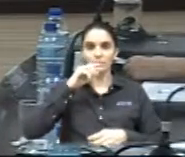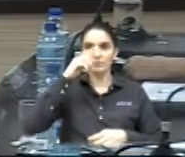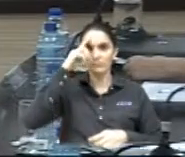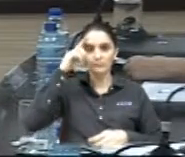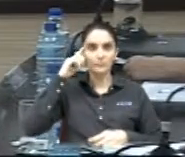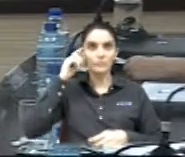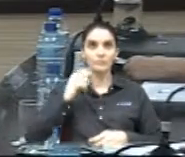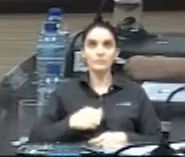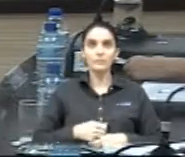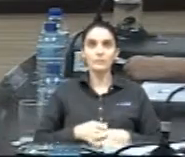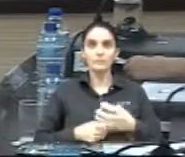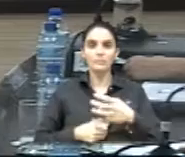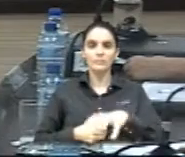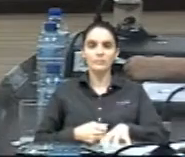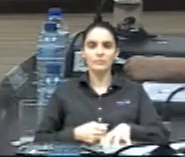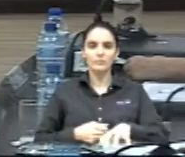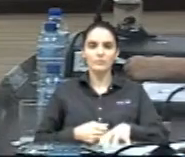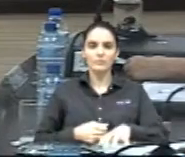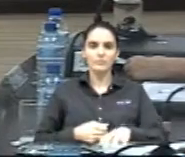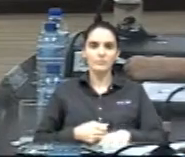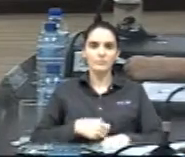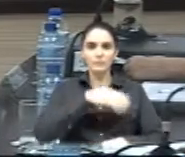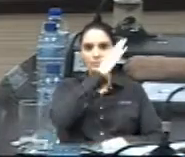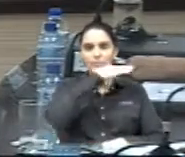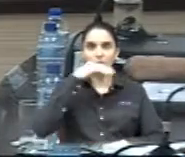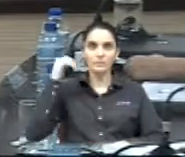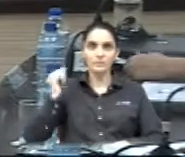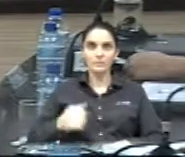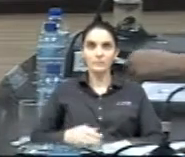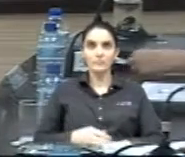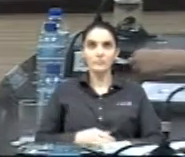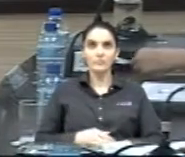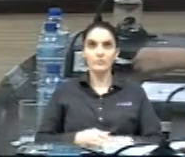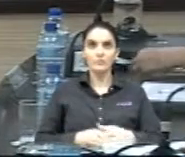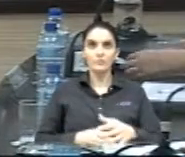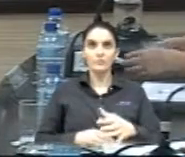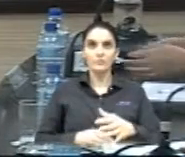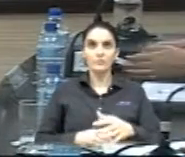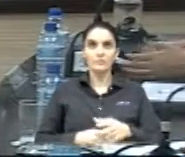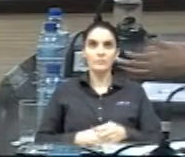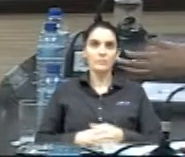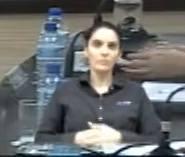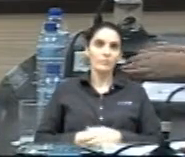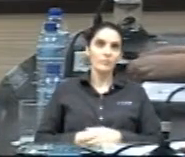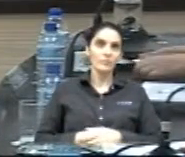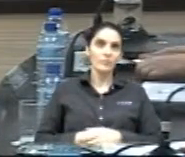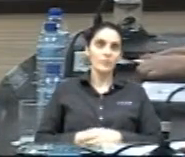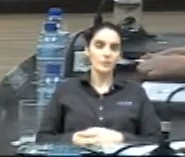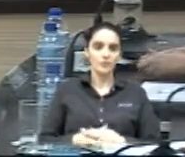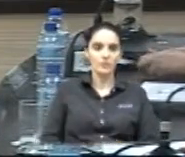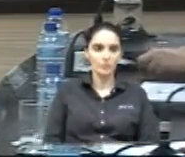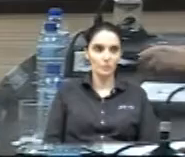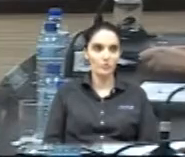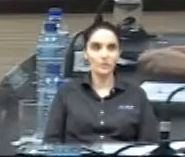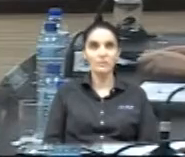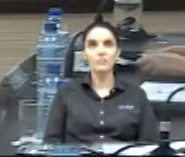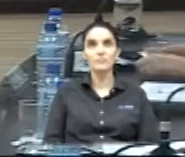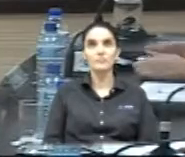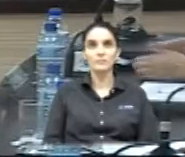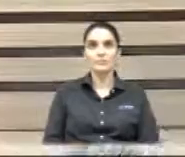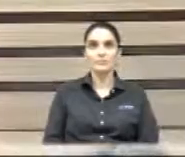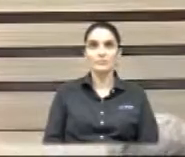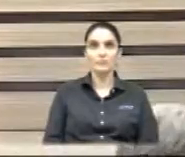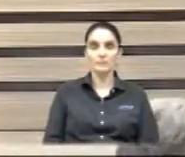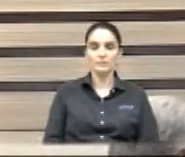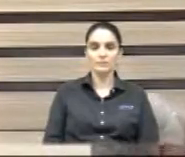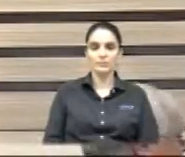Cerqueira. Dispenso. Luísio Andrade. Vou usar 2 minutos para informar. Senhor presidente, senhores vereadores, o pessoal